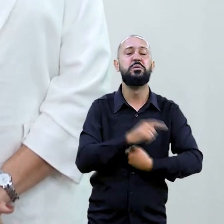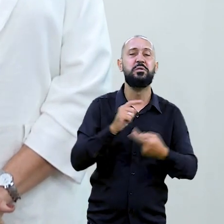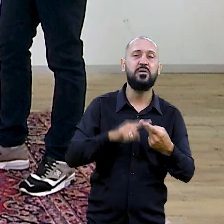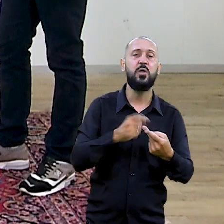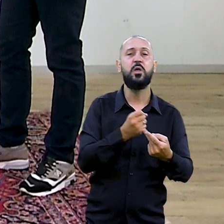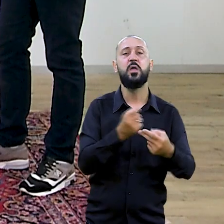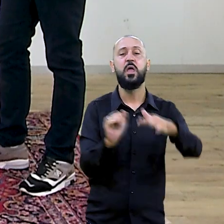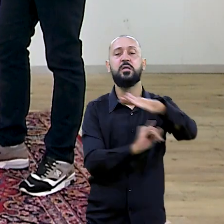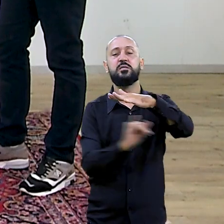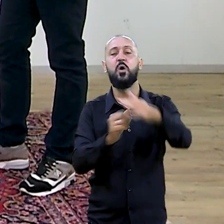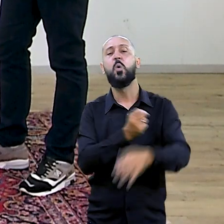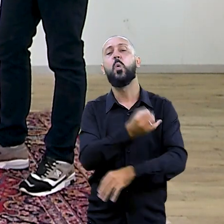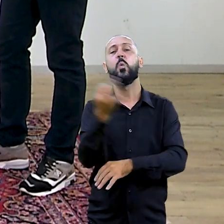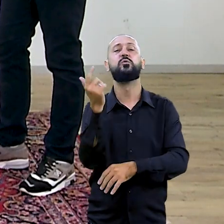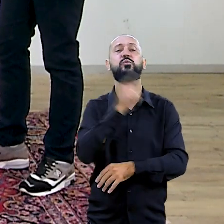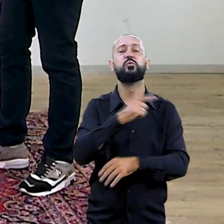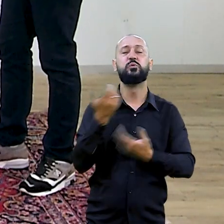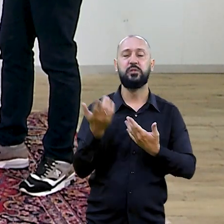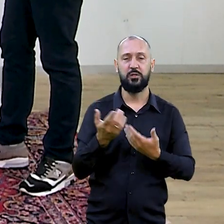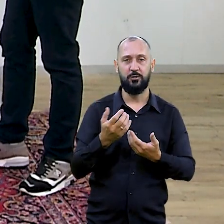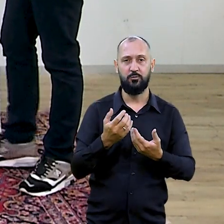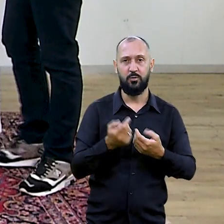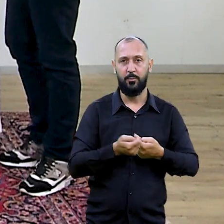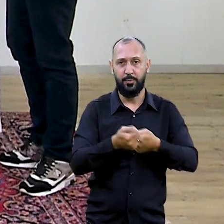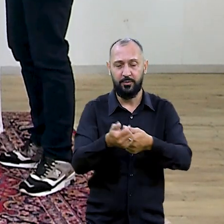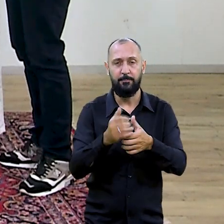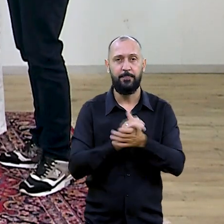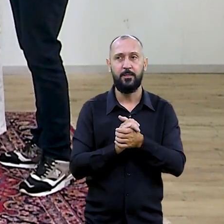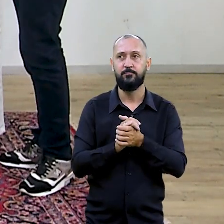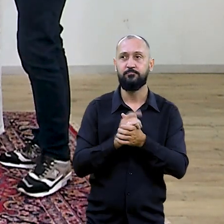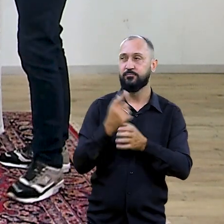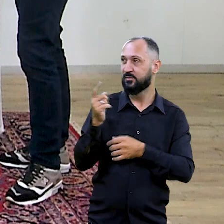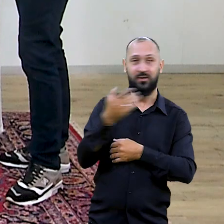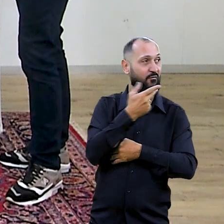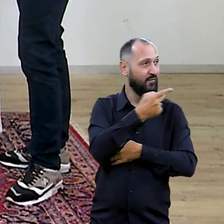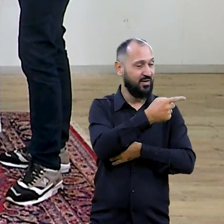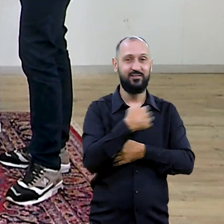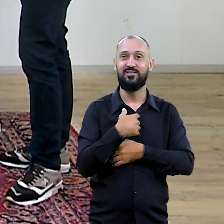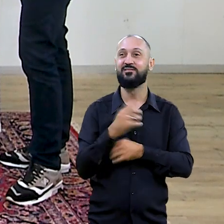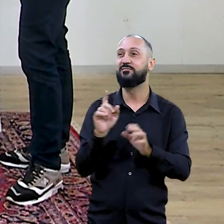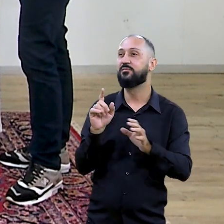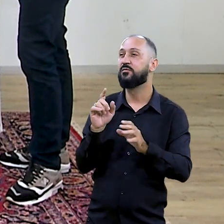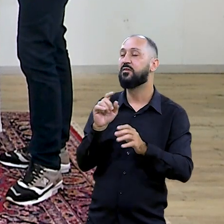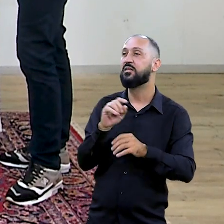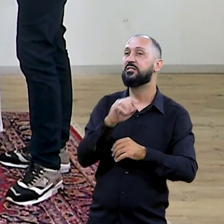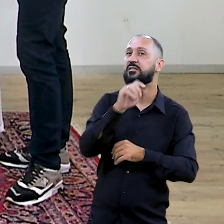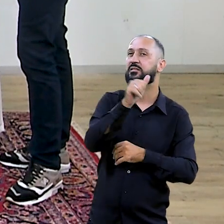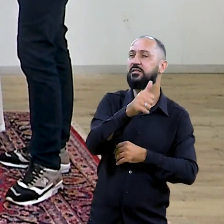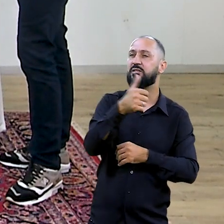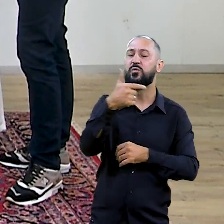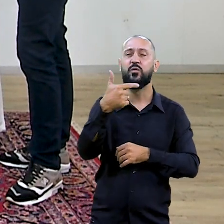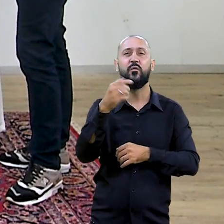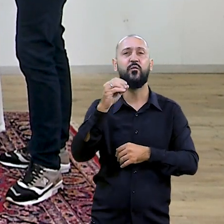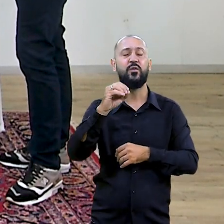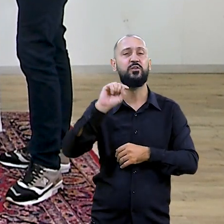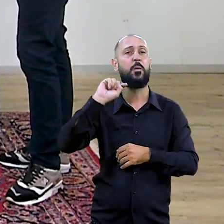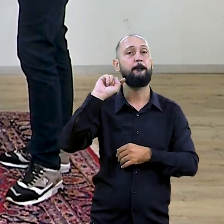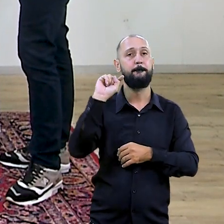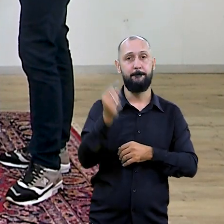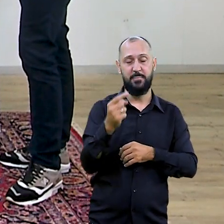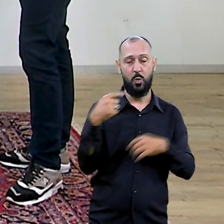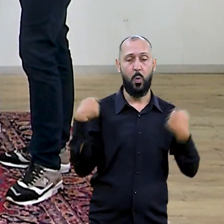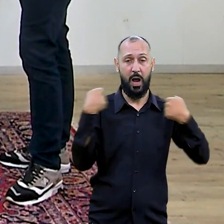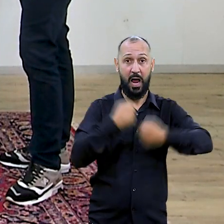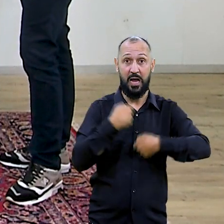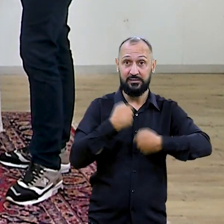vai se aproximando. Uma disputa pelo bem, né? Uma disputa pelo bem, perfeito. Uma ótima tradição. E no ano passado, quantas peças foram arrecadadas e